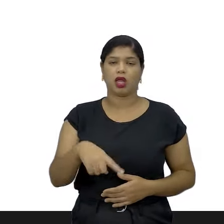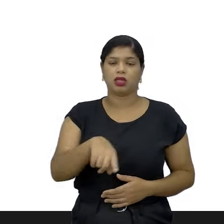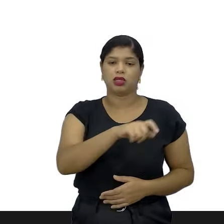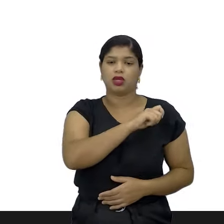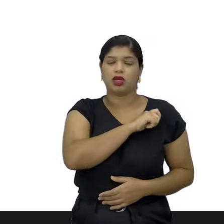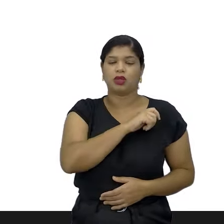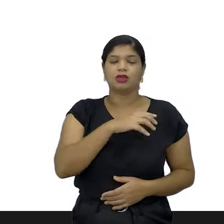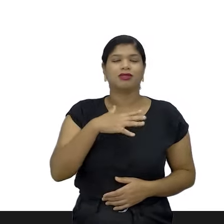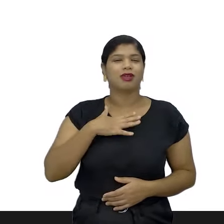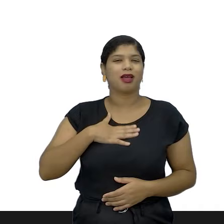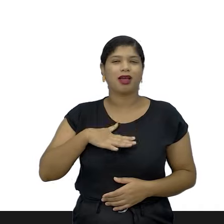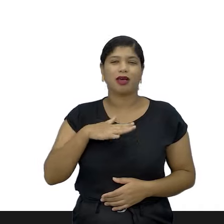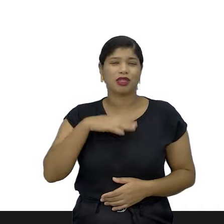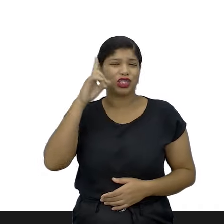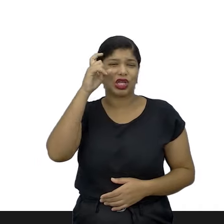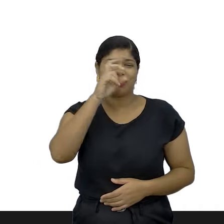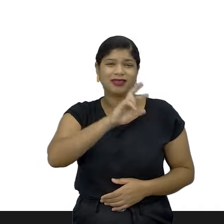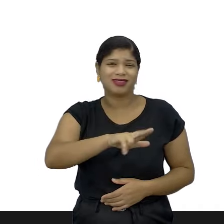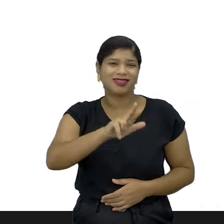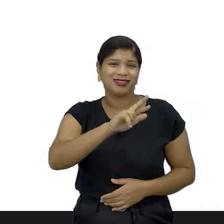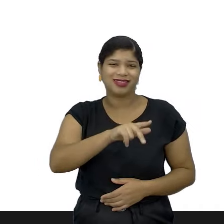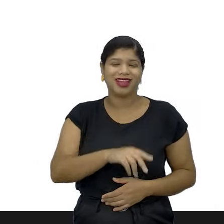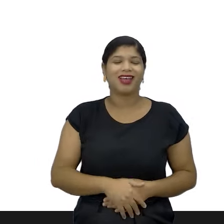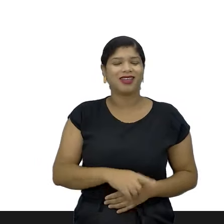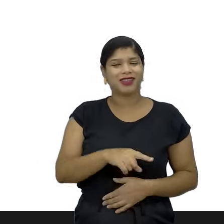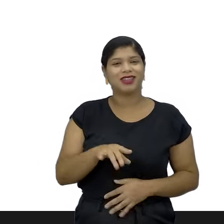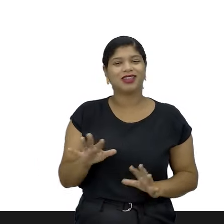num segundo momento, vocês